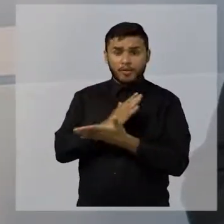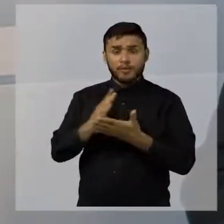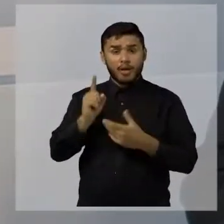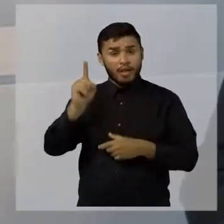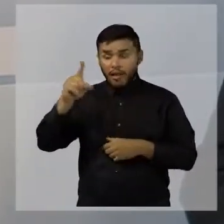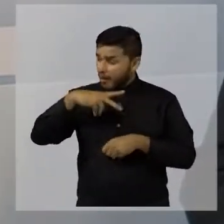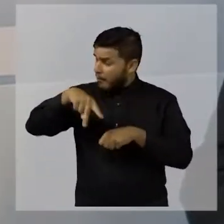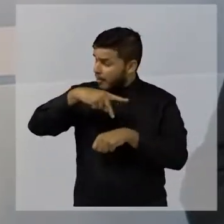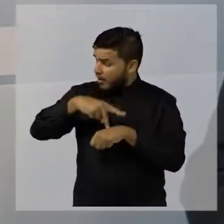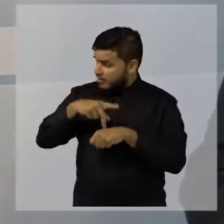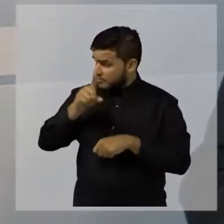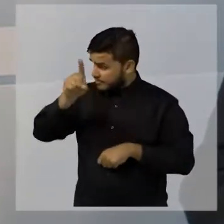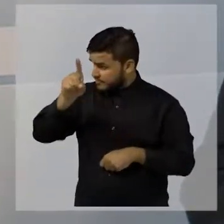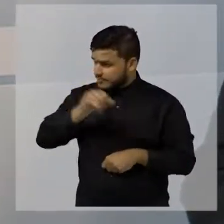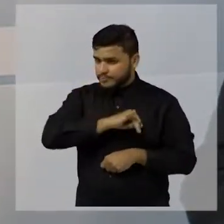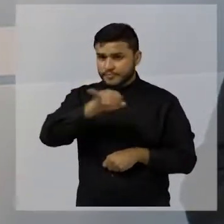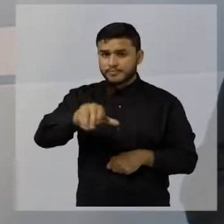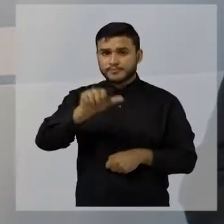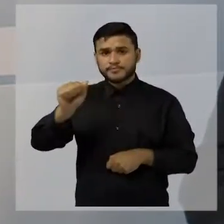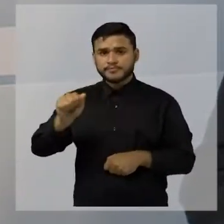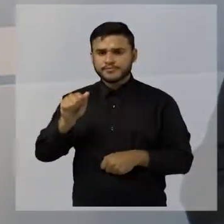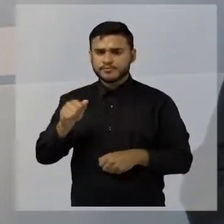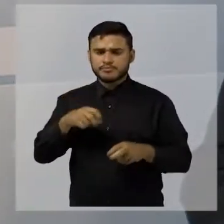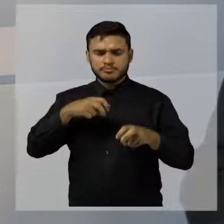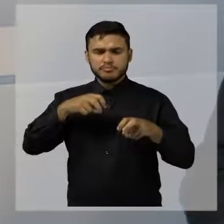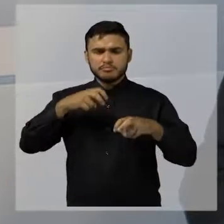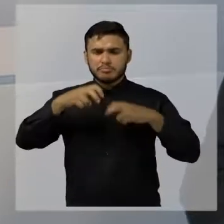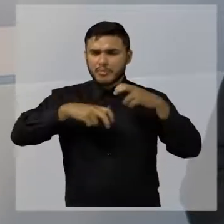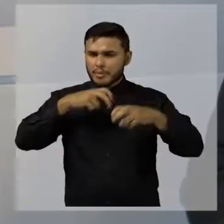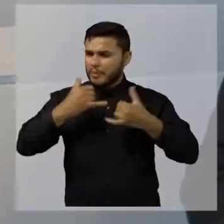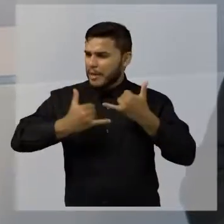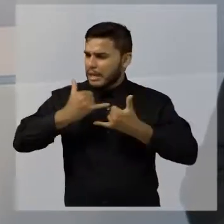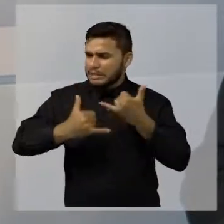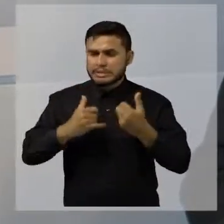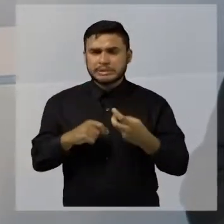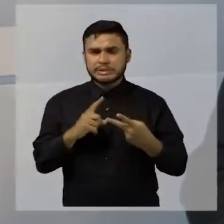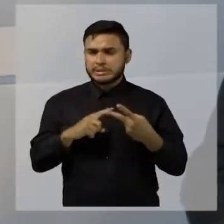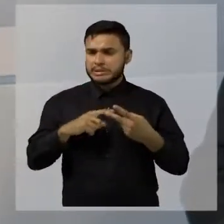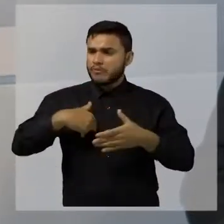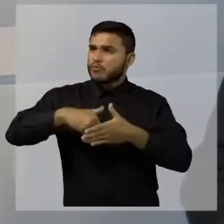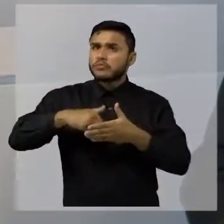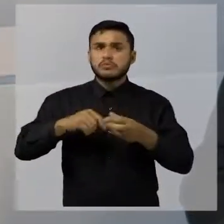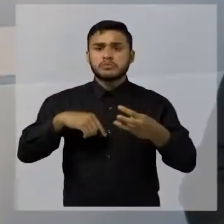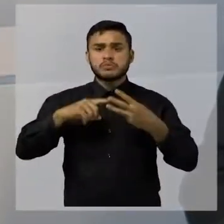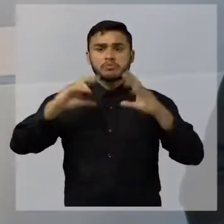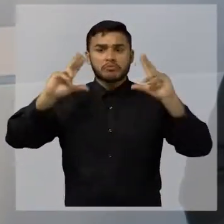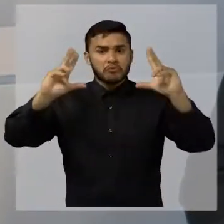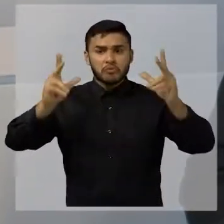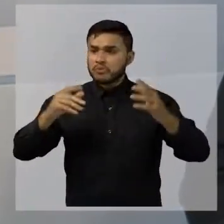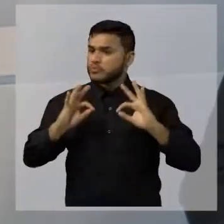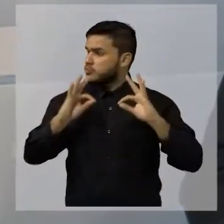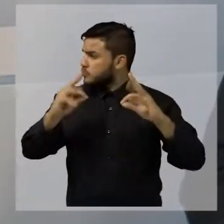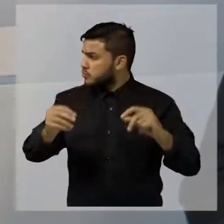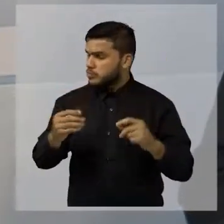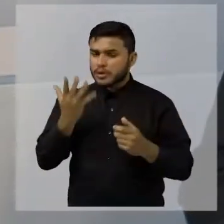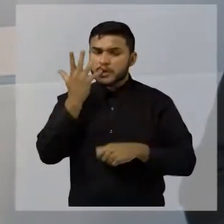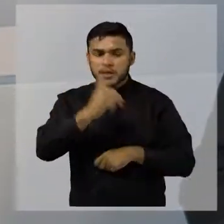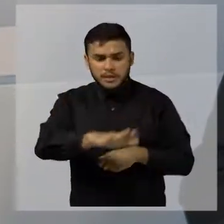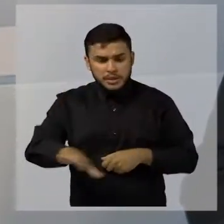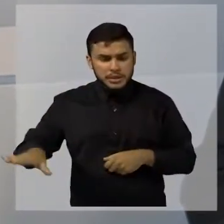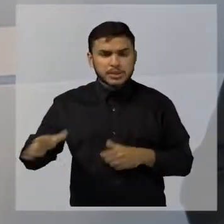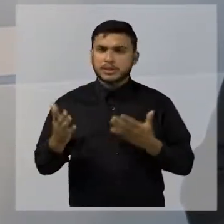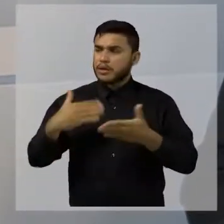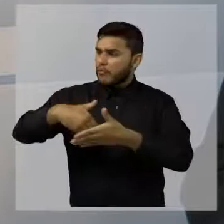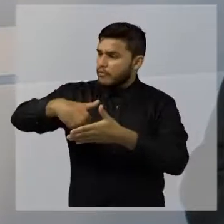temos parque, futebol, vôlei, né, quer dizer, para as crianças, campo de